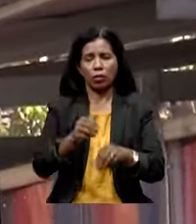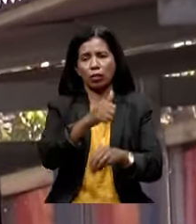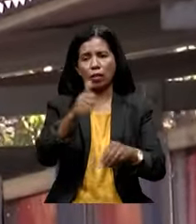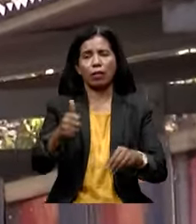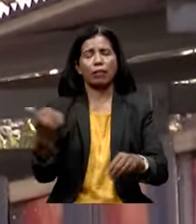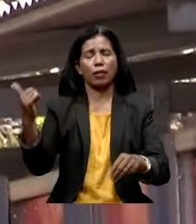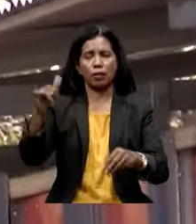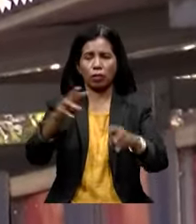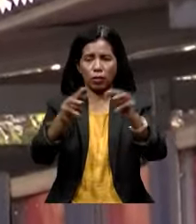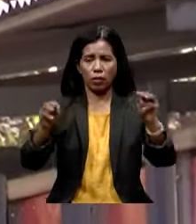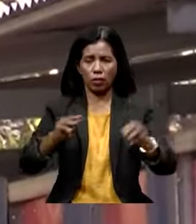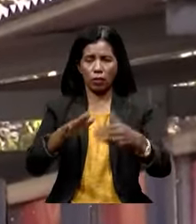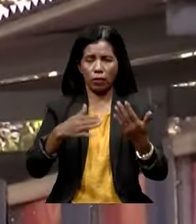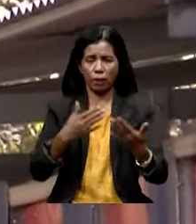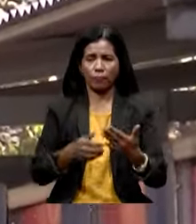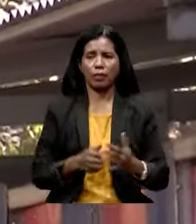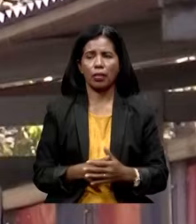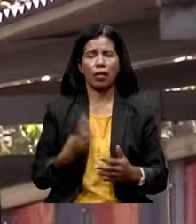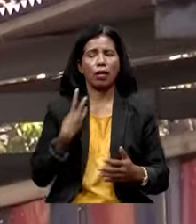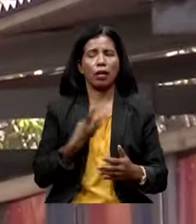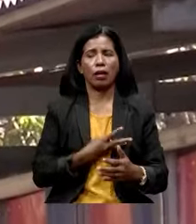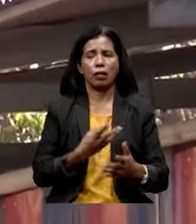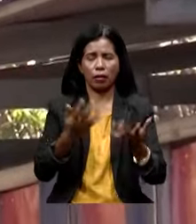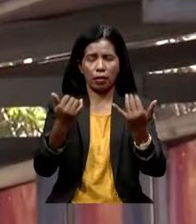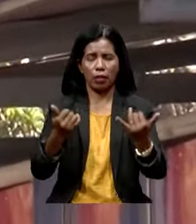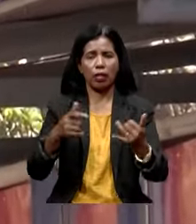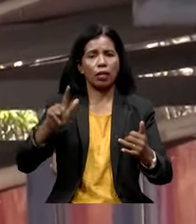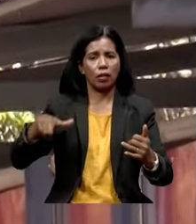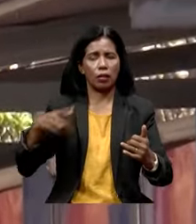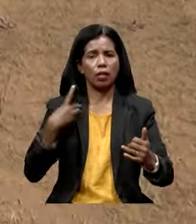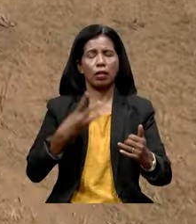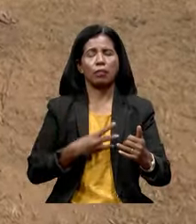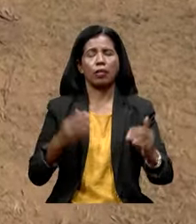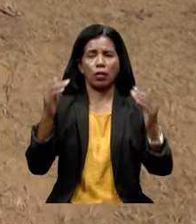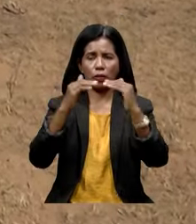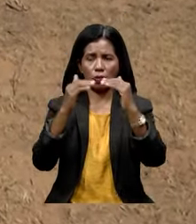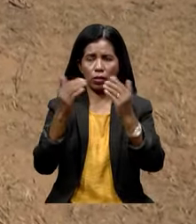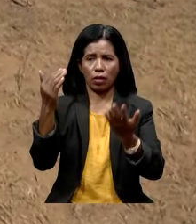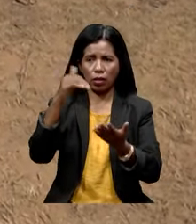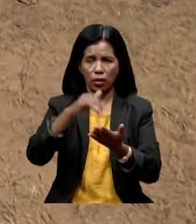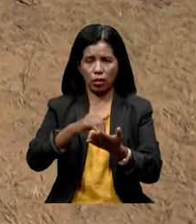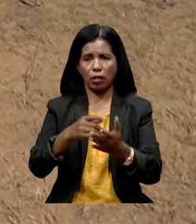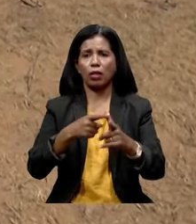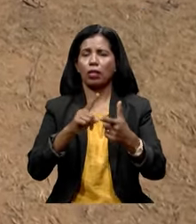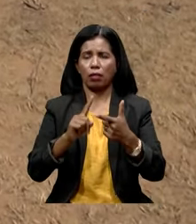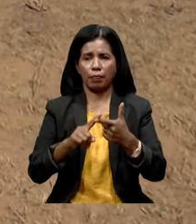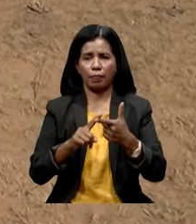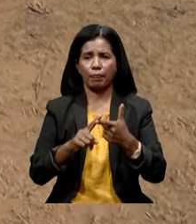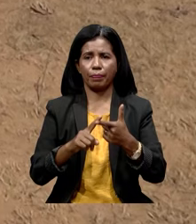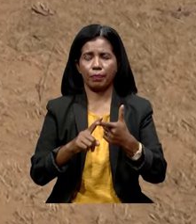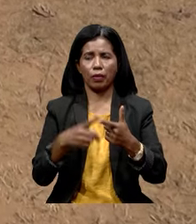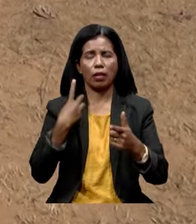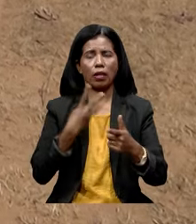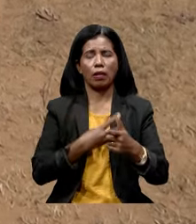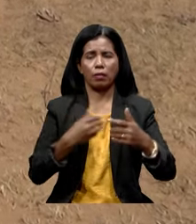do município. Ne dune ami agora o sida lora kam se ia fil fale reunião para depois ami